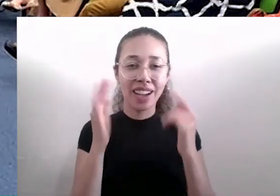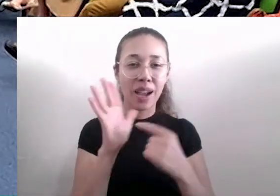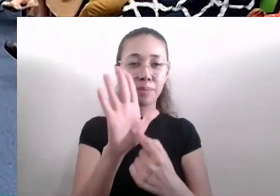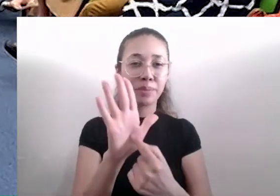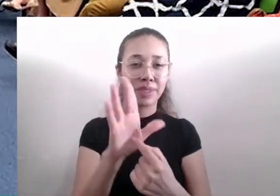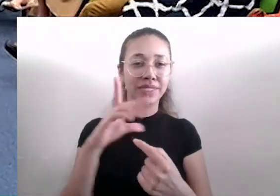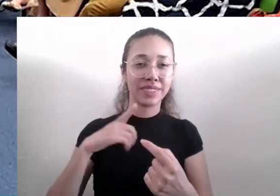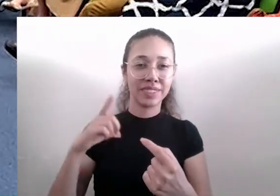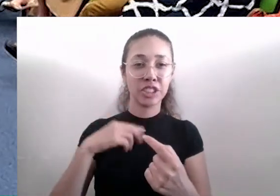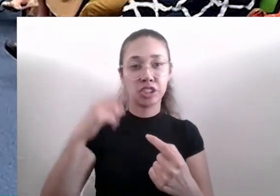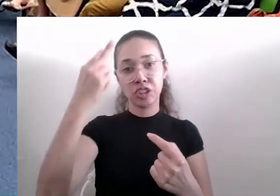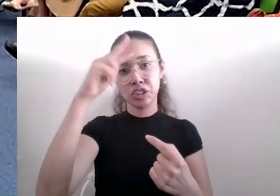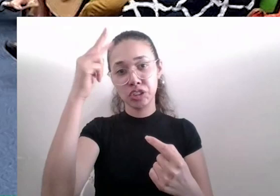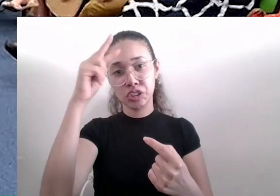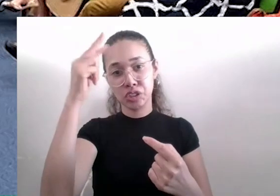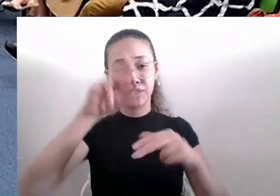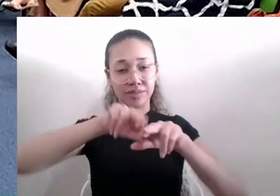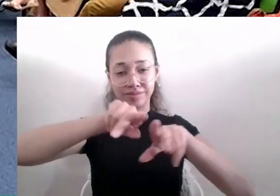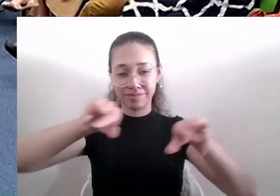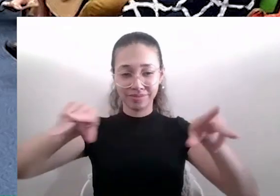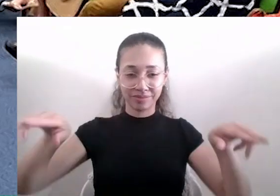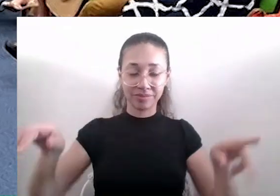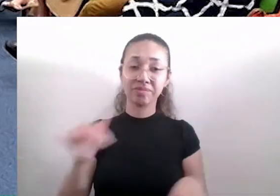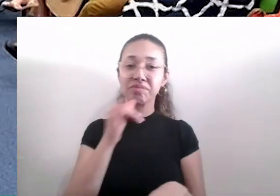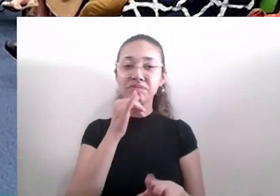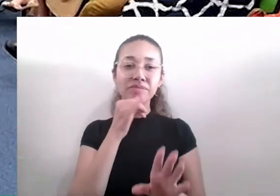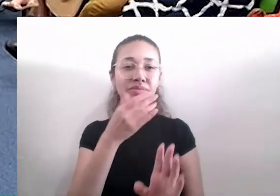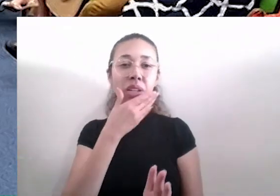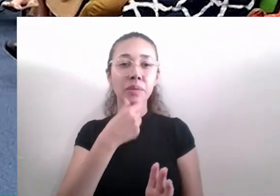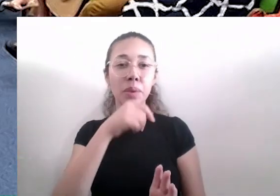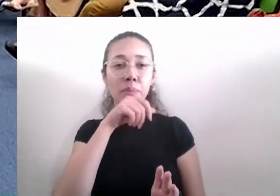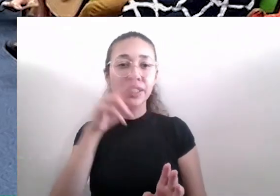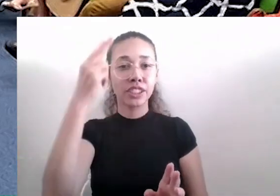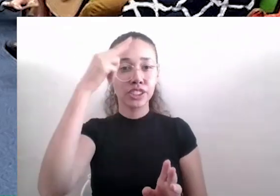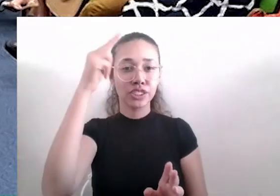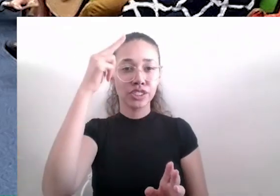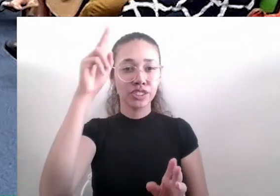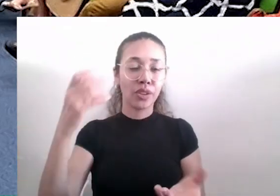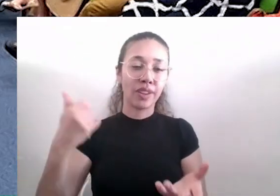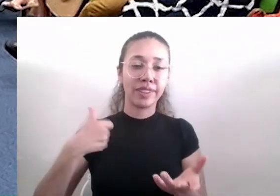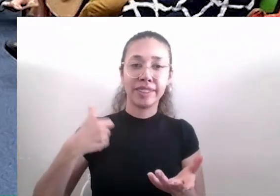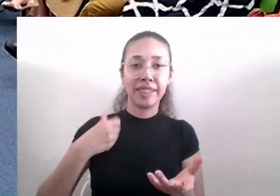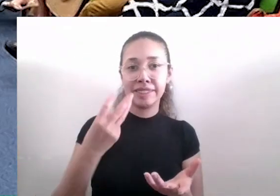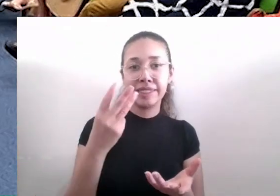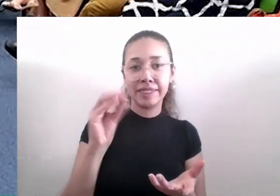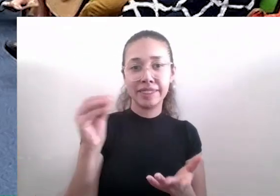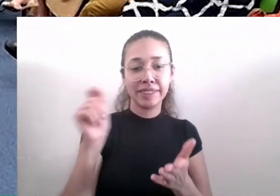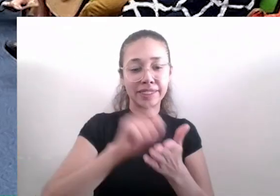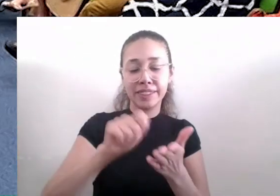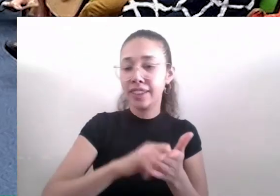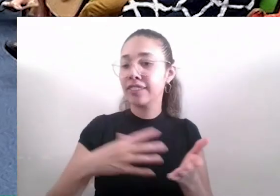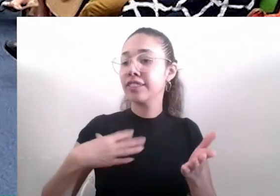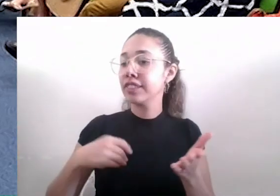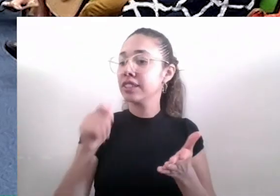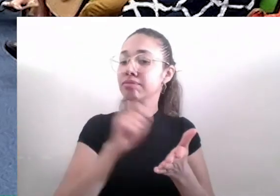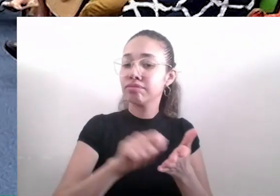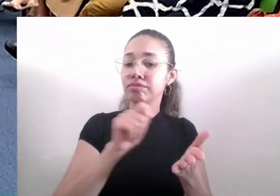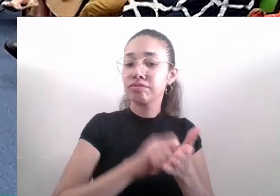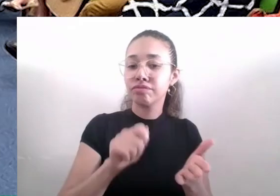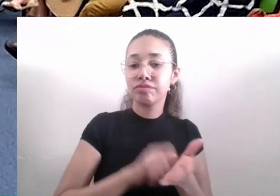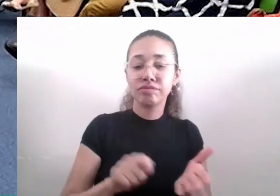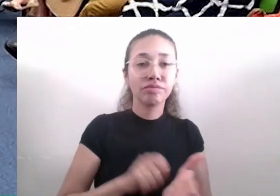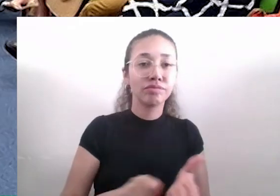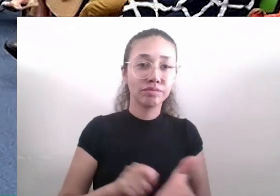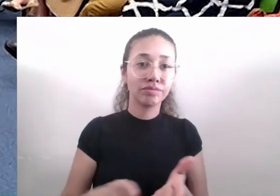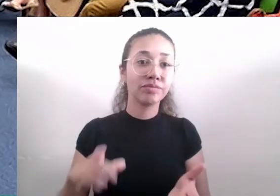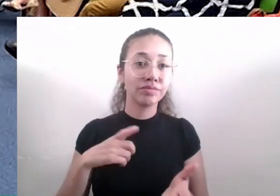história das filhas num Diário de 30 anos ou a gente pode discutir sobre eh o poeta do Instagram que